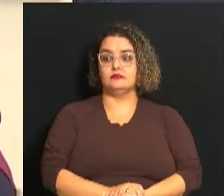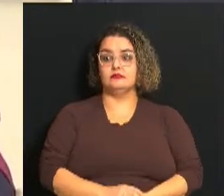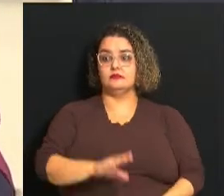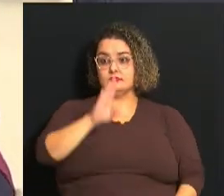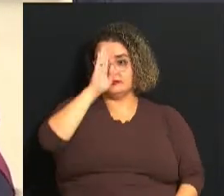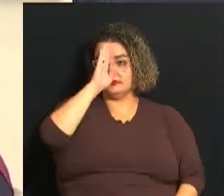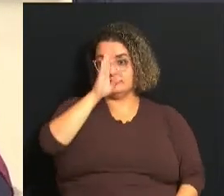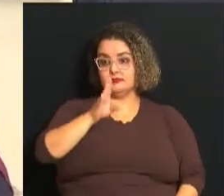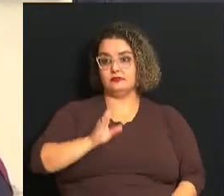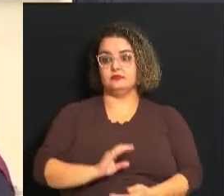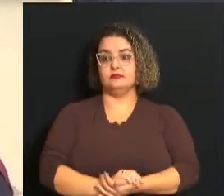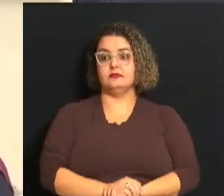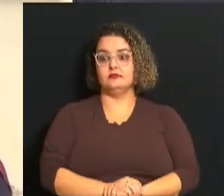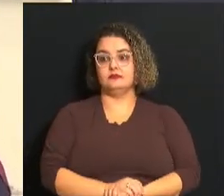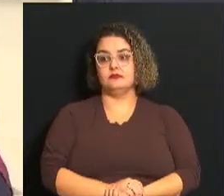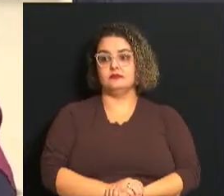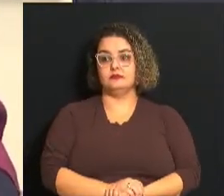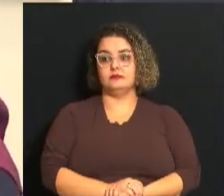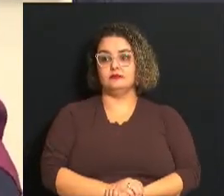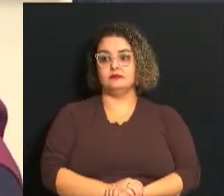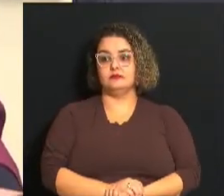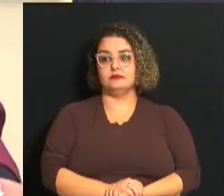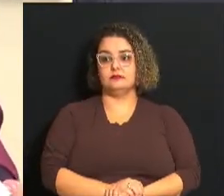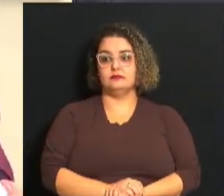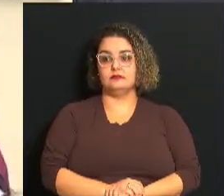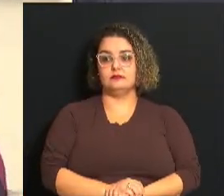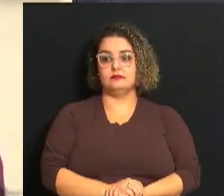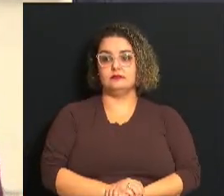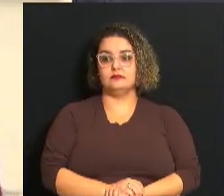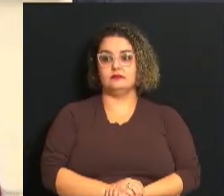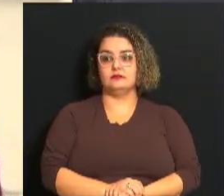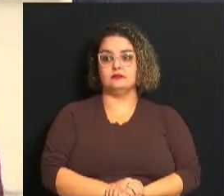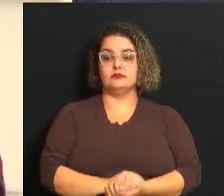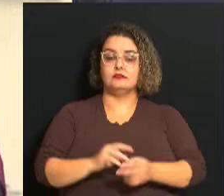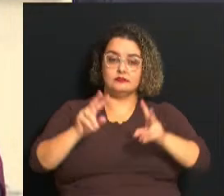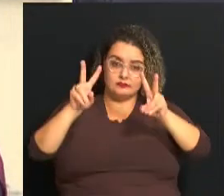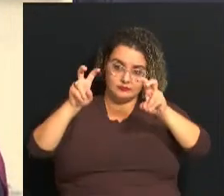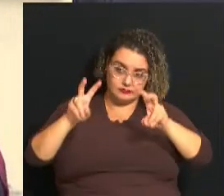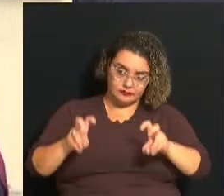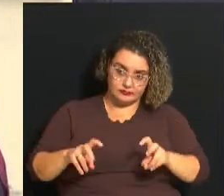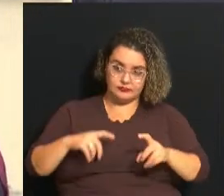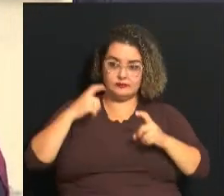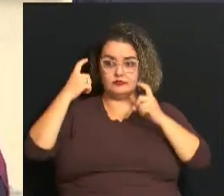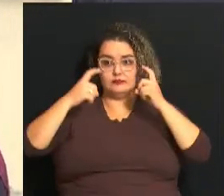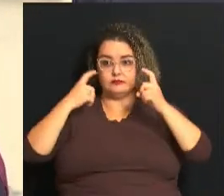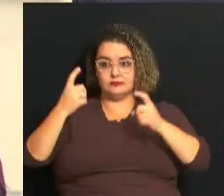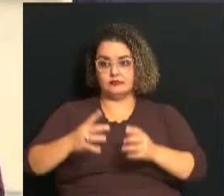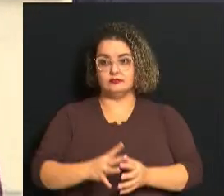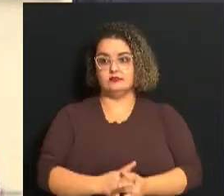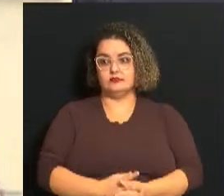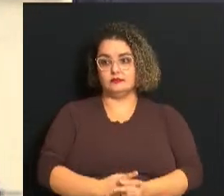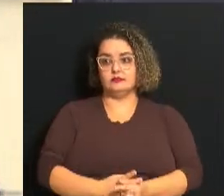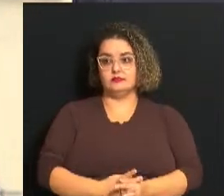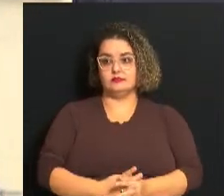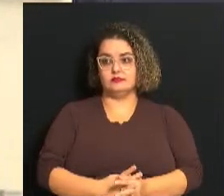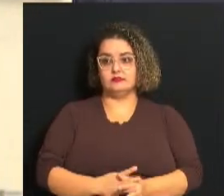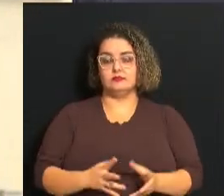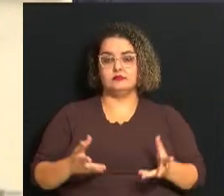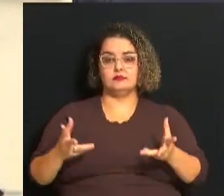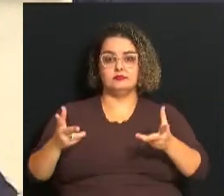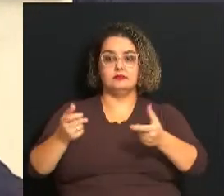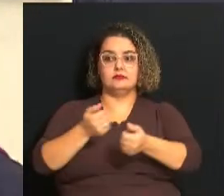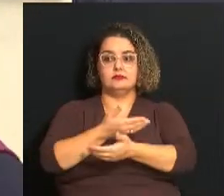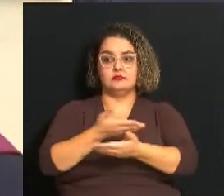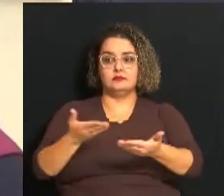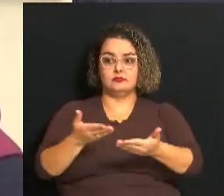poder em especial me centrar mais algumas pessoas que tem me preocupado muito né trazer também a todos e todas